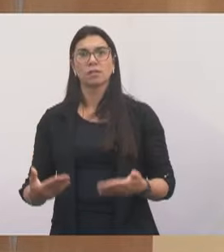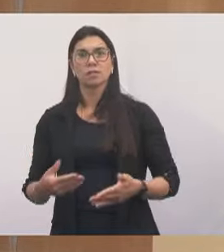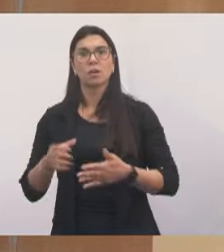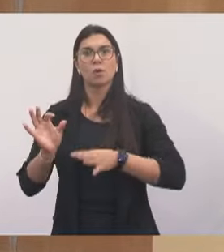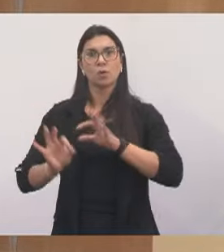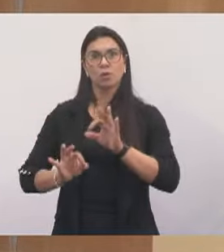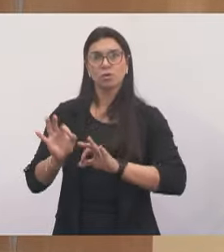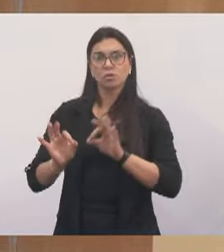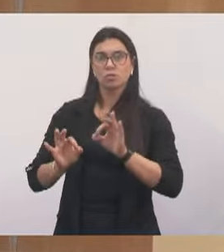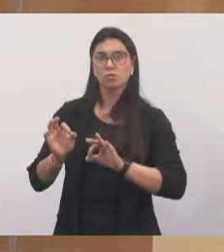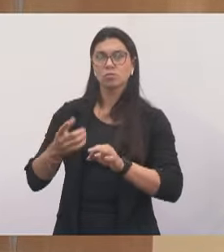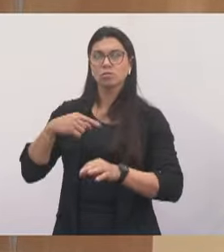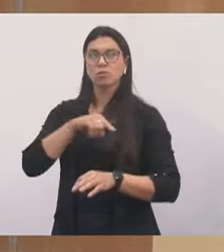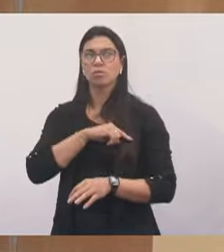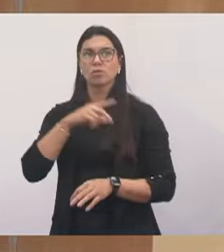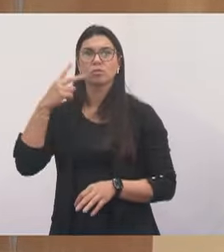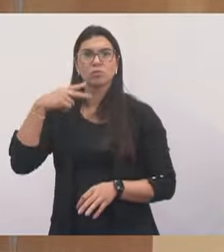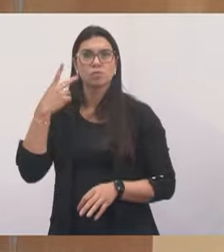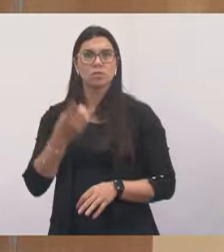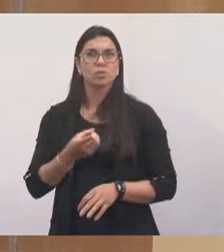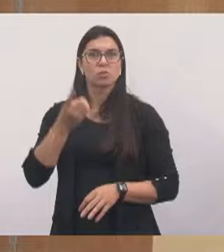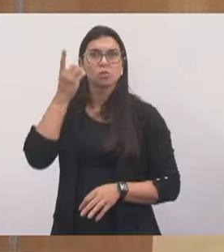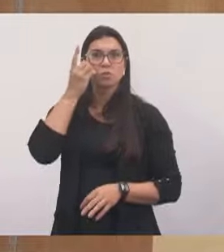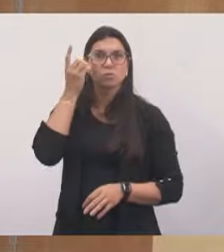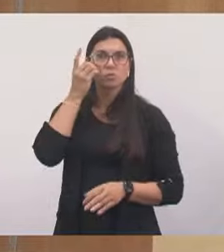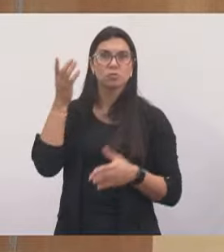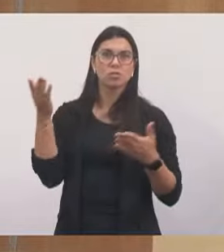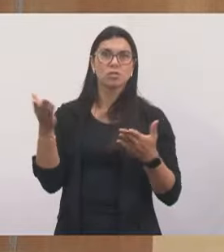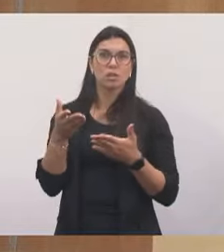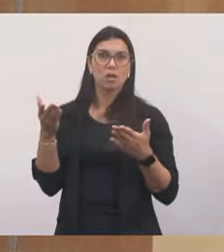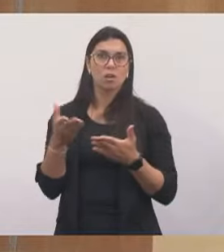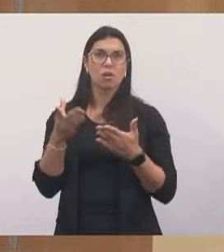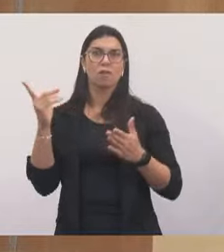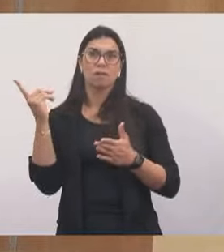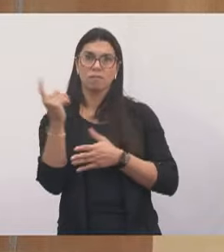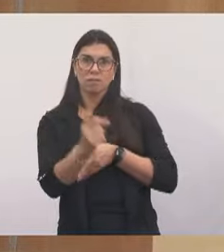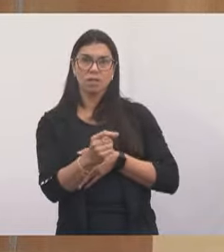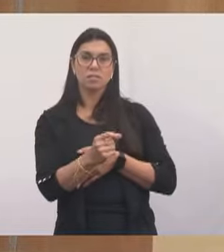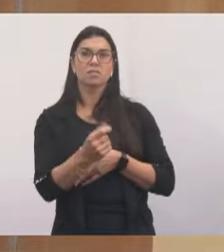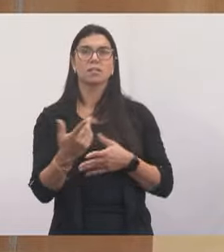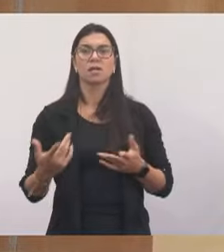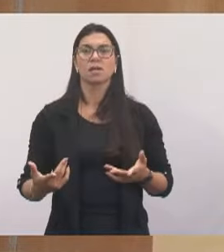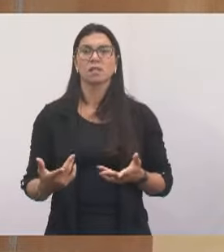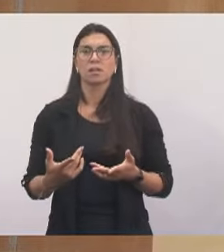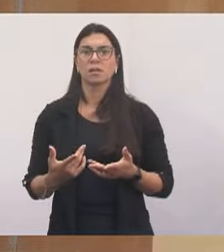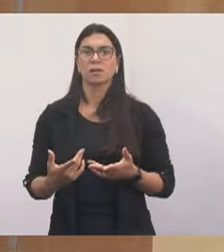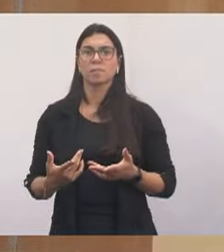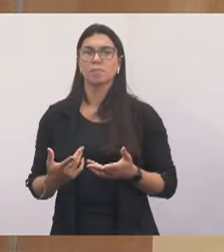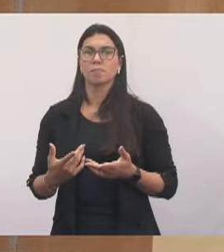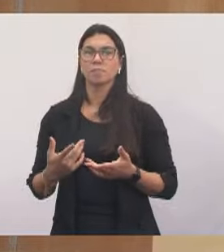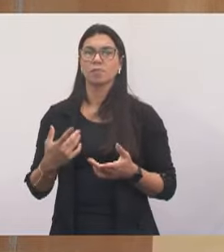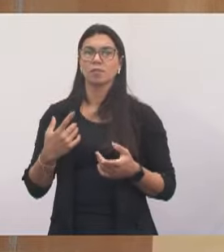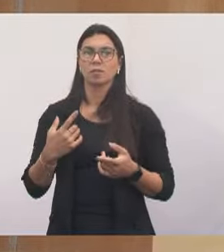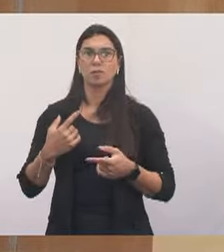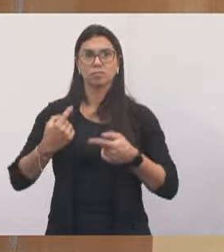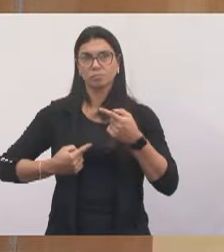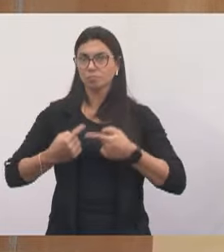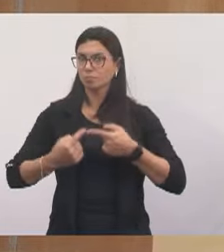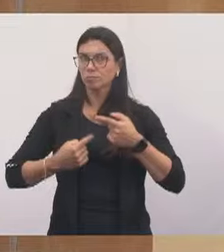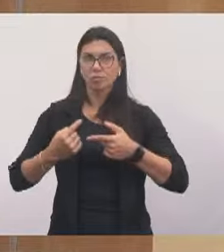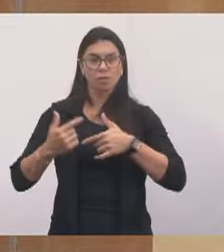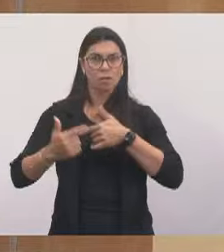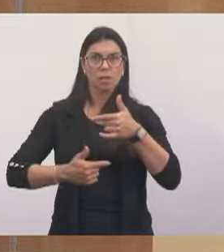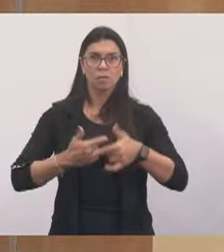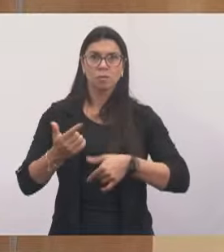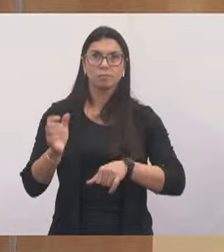o nosso vereador dessa casa, Dude, que está se retirando devido o quadro político, né,